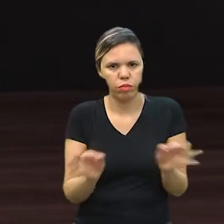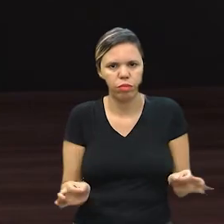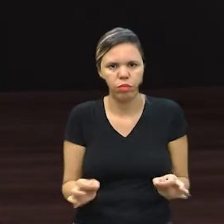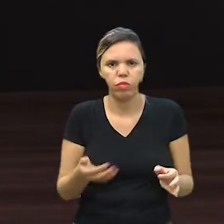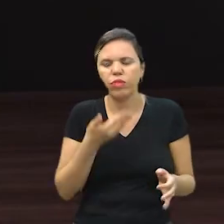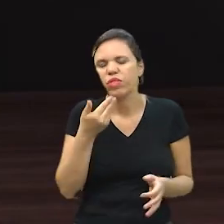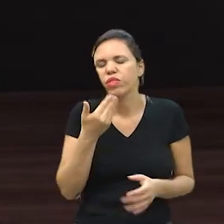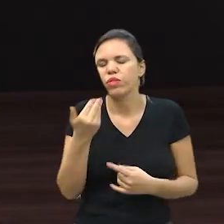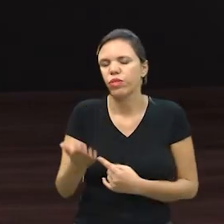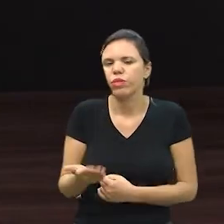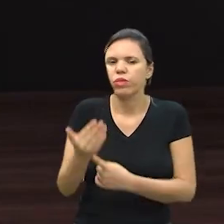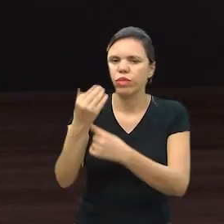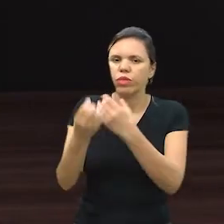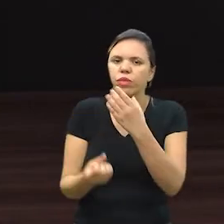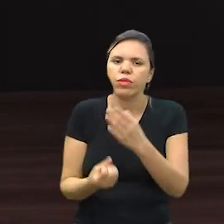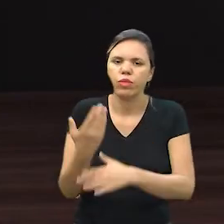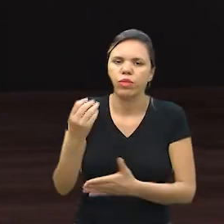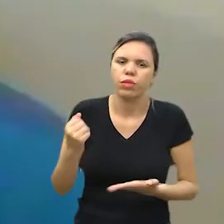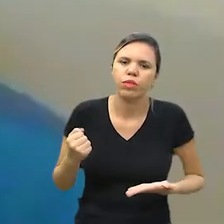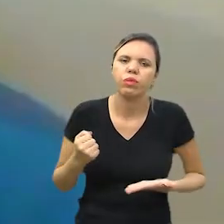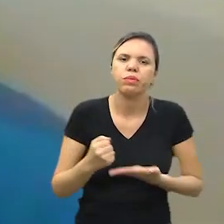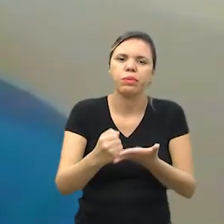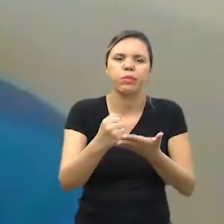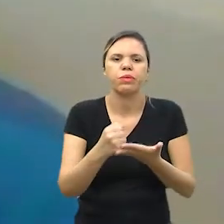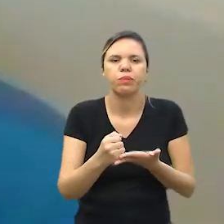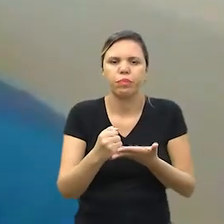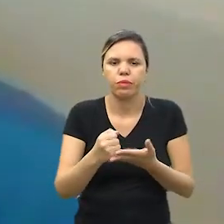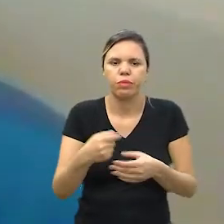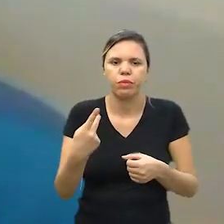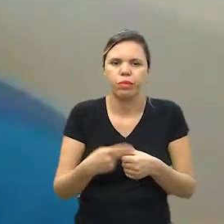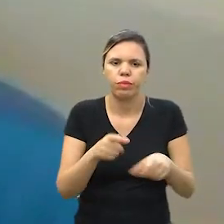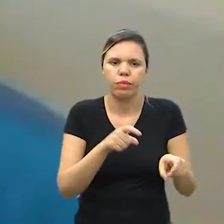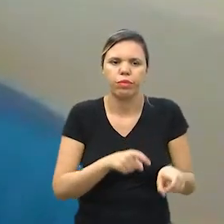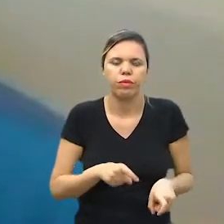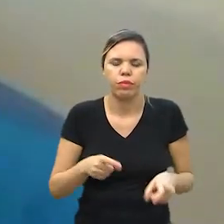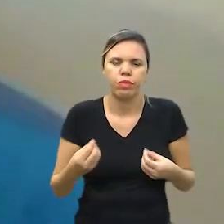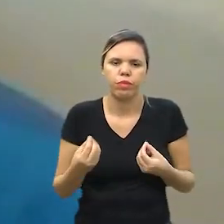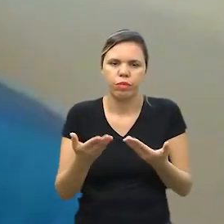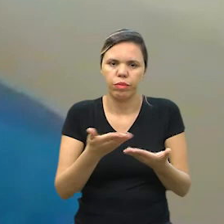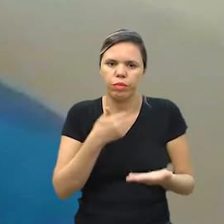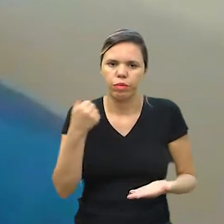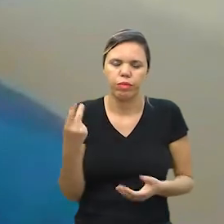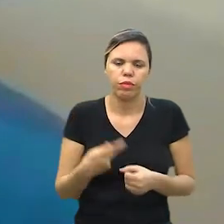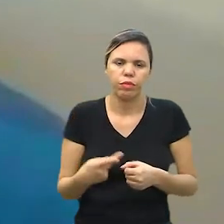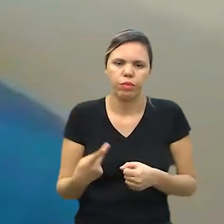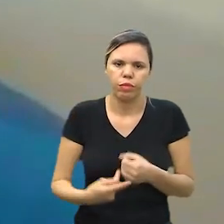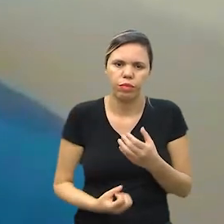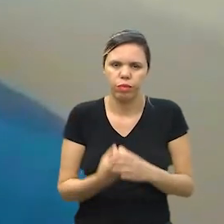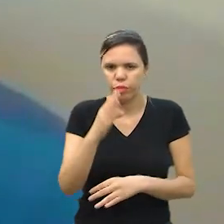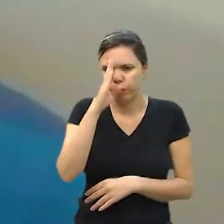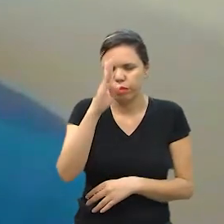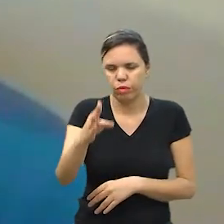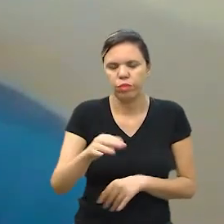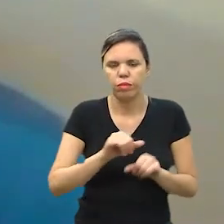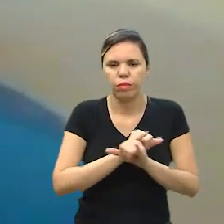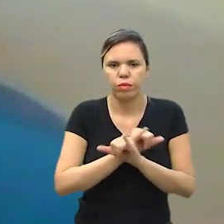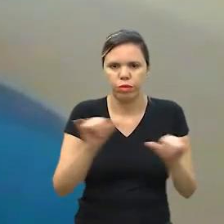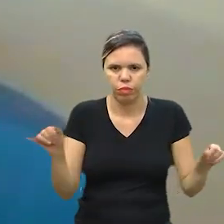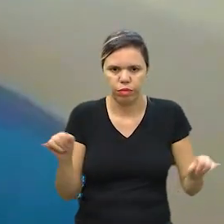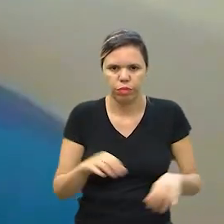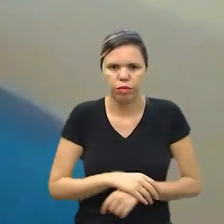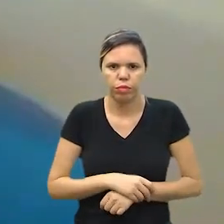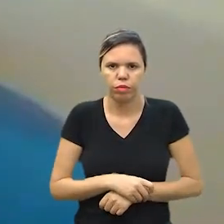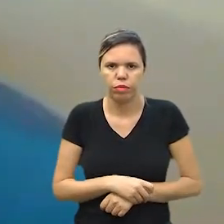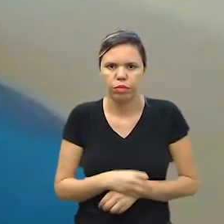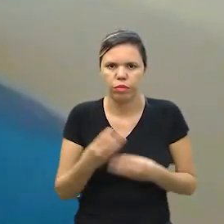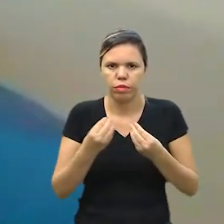facilidade promovida pela tecnologia ajudou, né, esses produtores a dar vazão aos seus produtos e principalmente